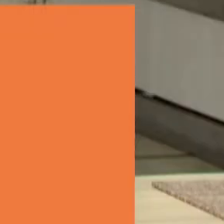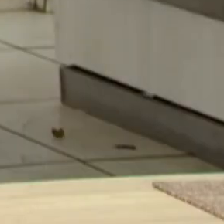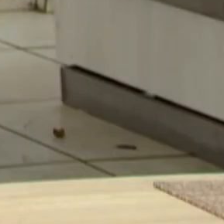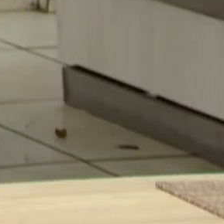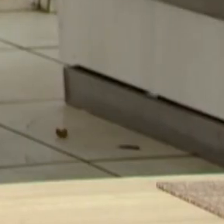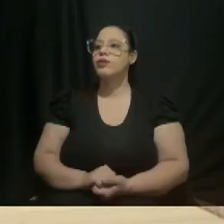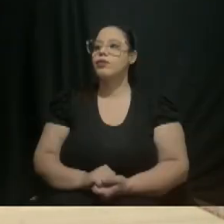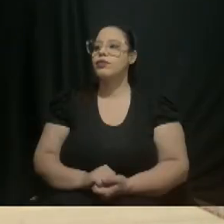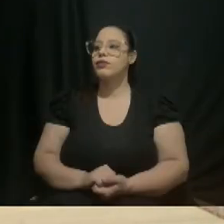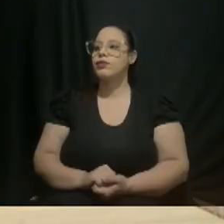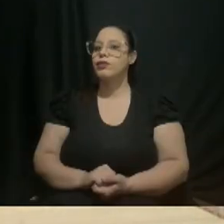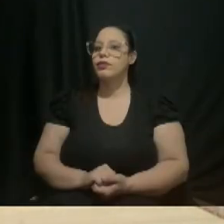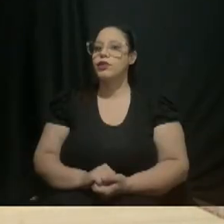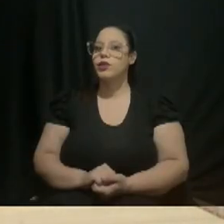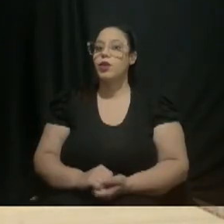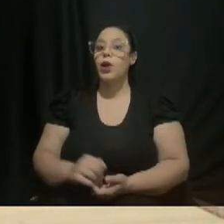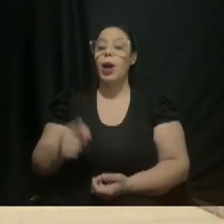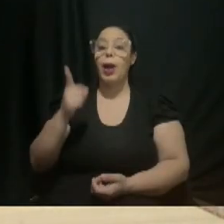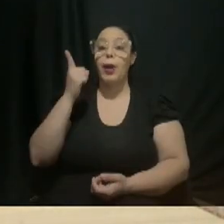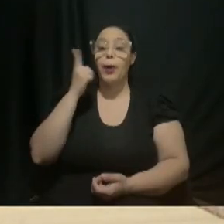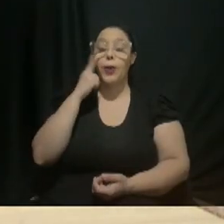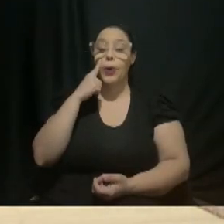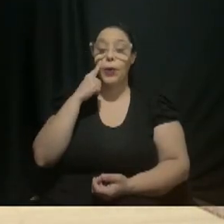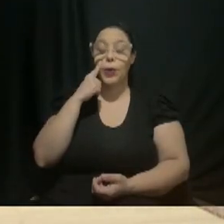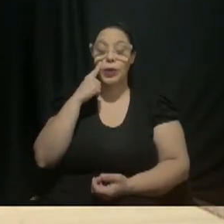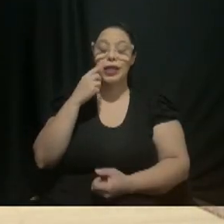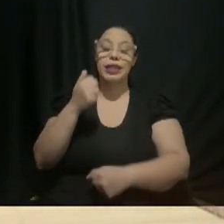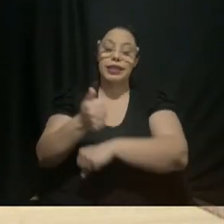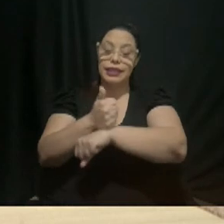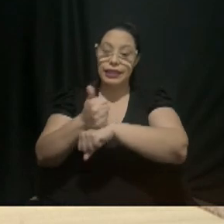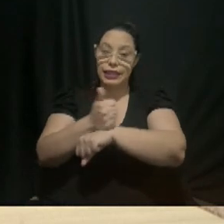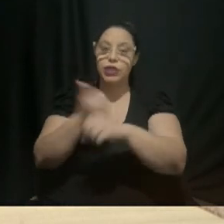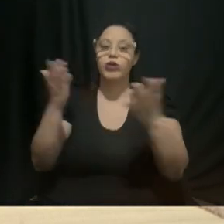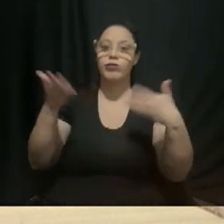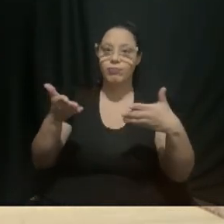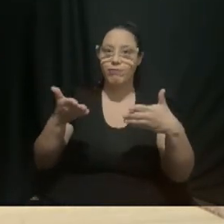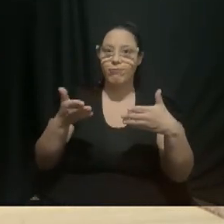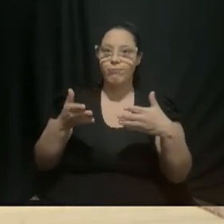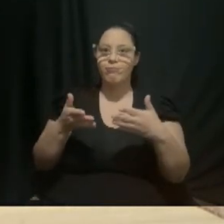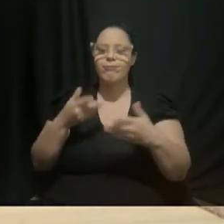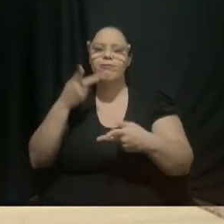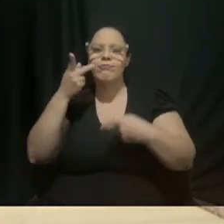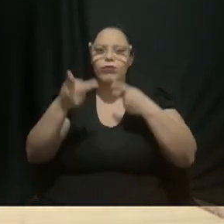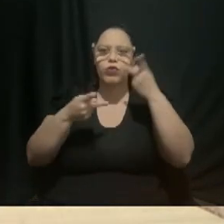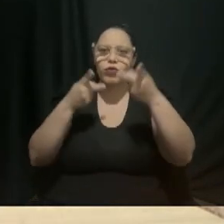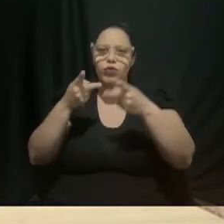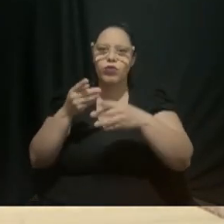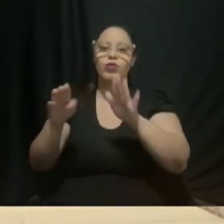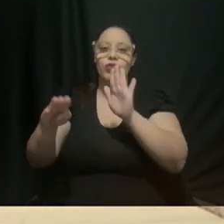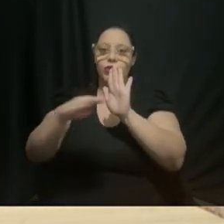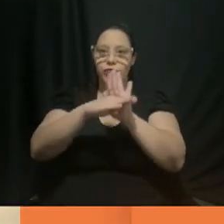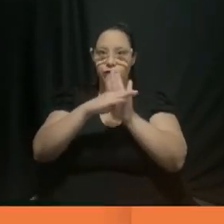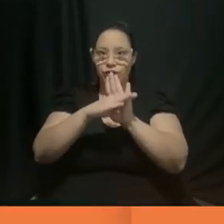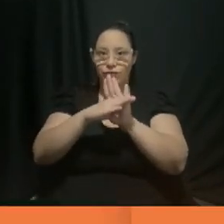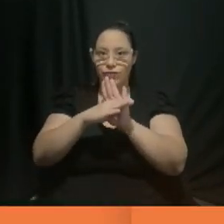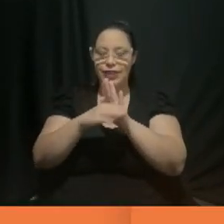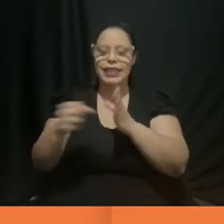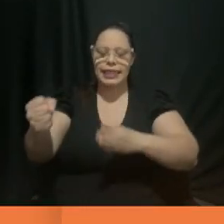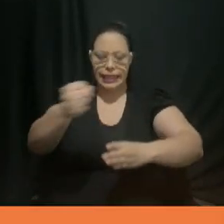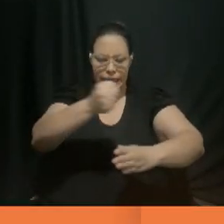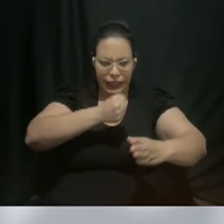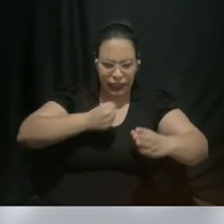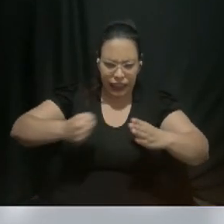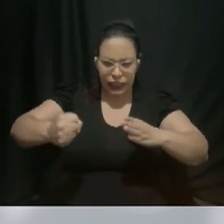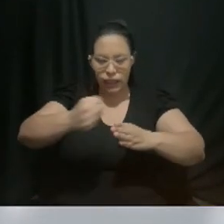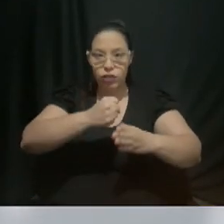É o quadro Se Liga na Profissão e hoje nós vamos falar sobre o auxiliar de cozinha. Bora!